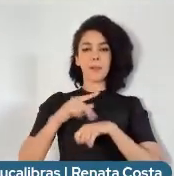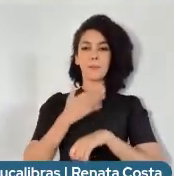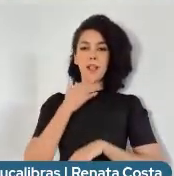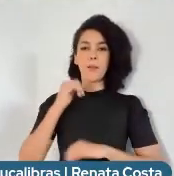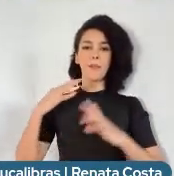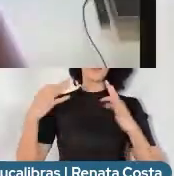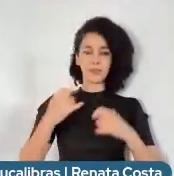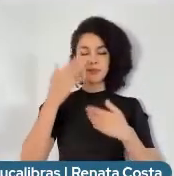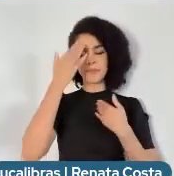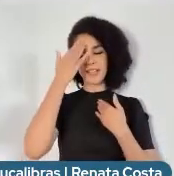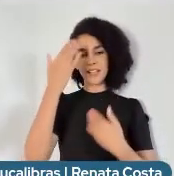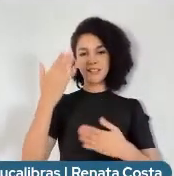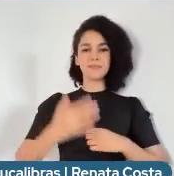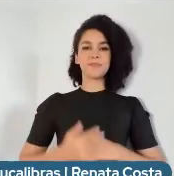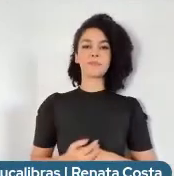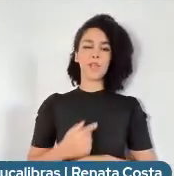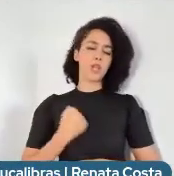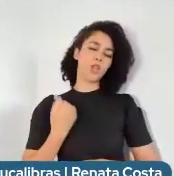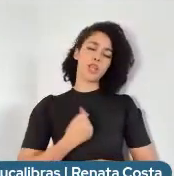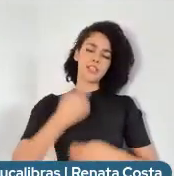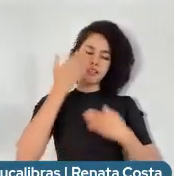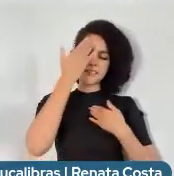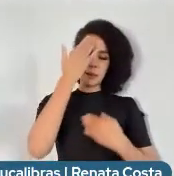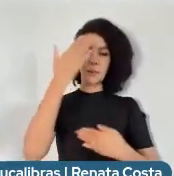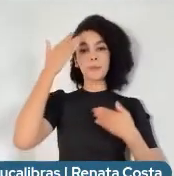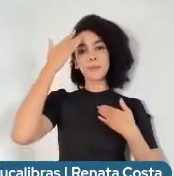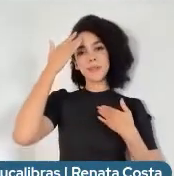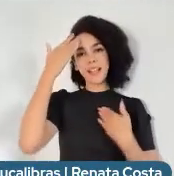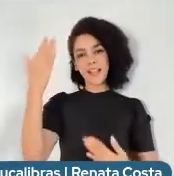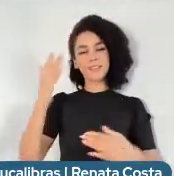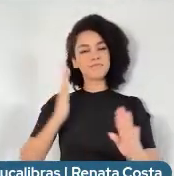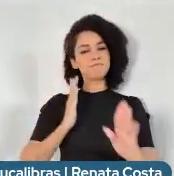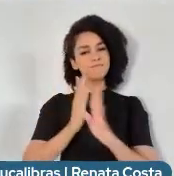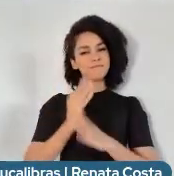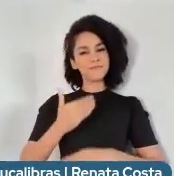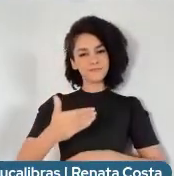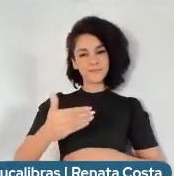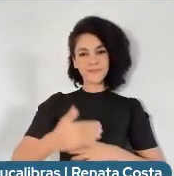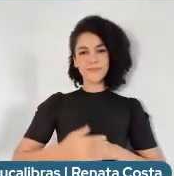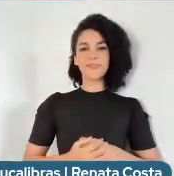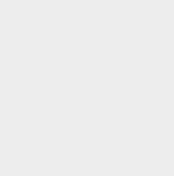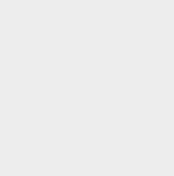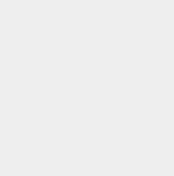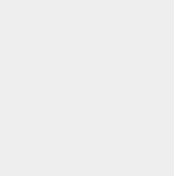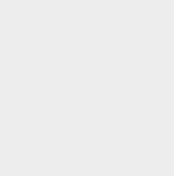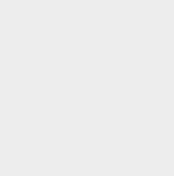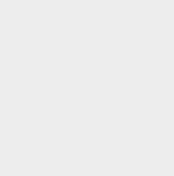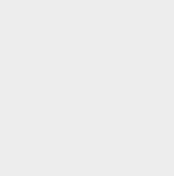Nós que agradecemos. Muito obrigado e até mais. Obrigada.